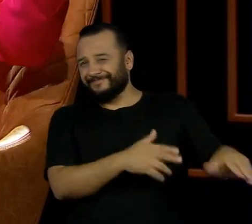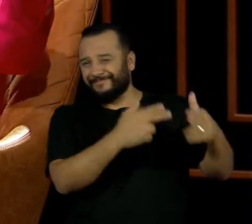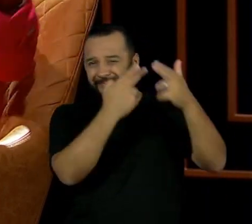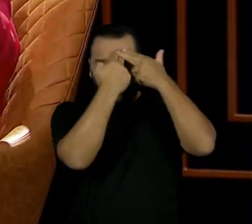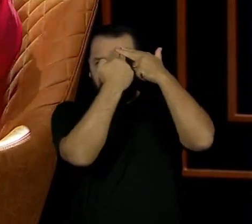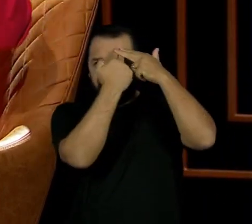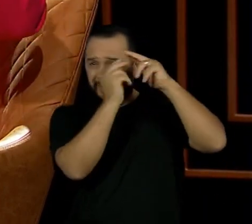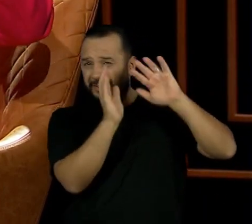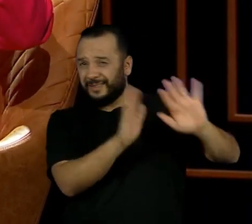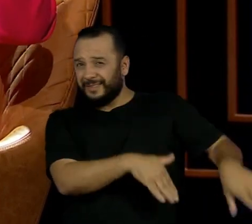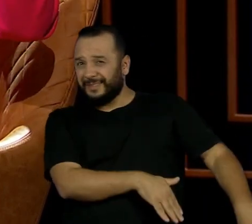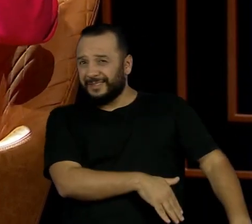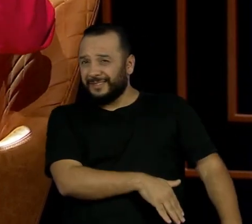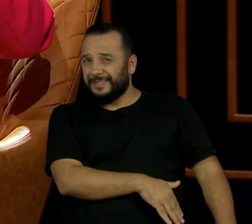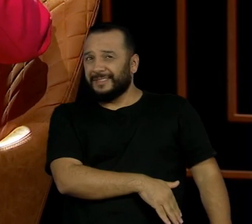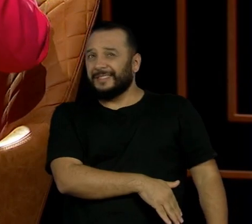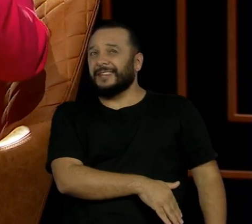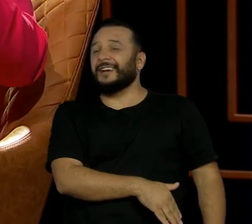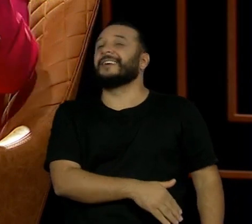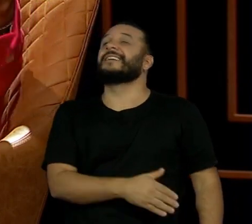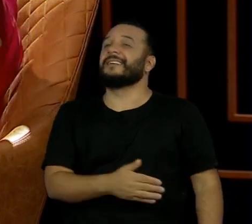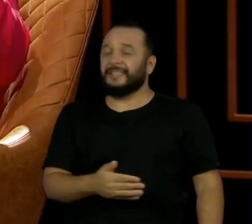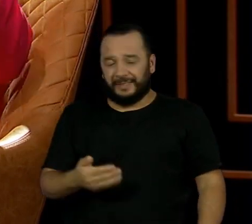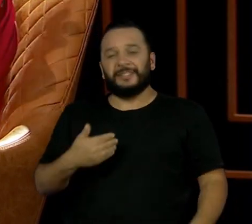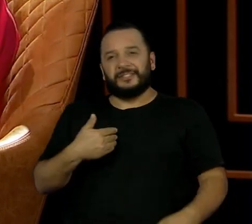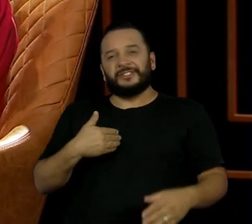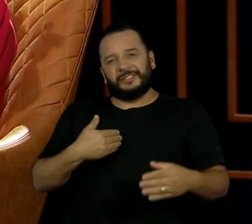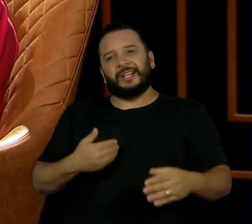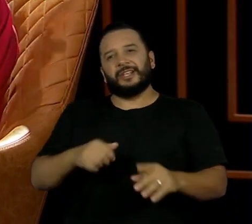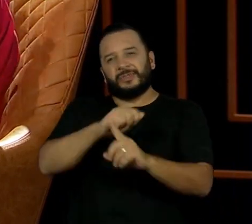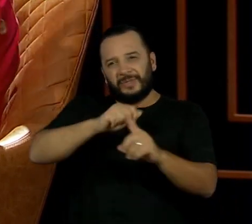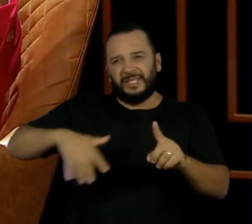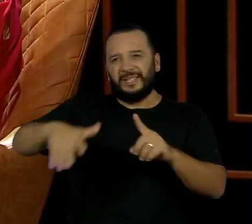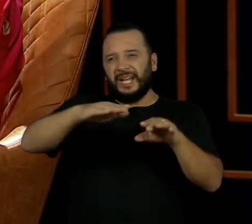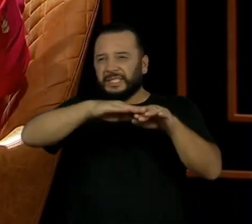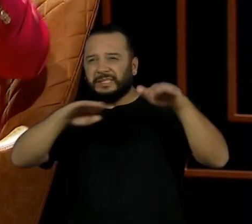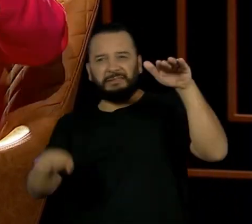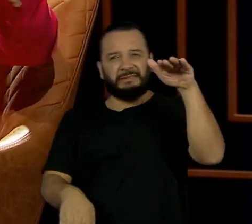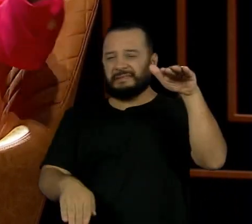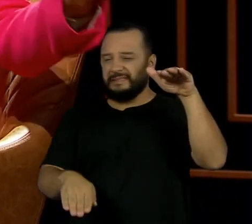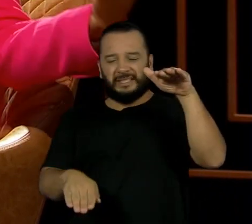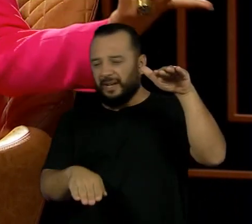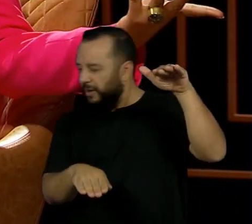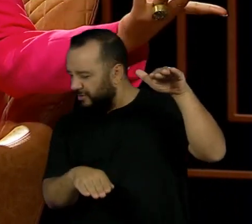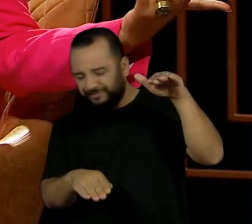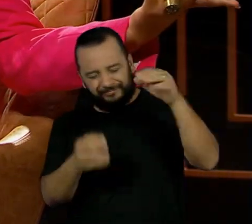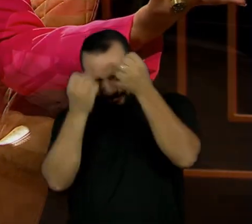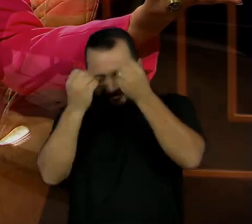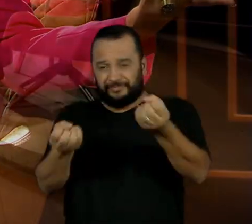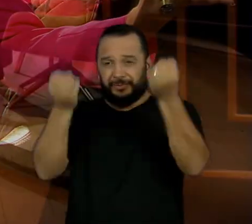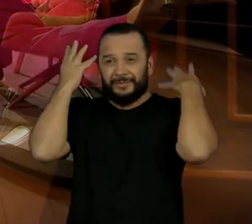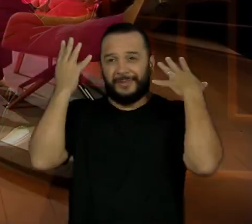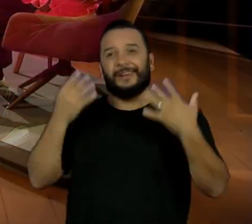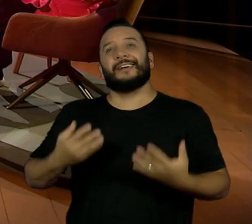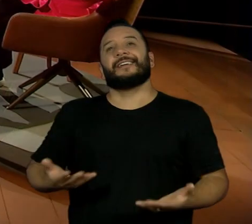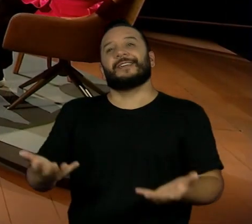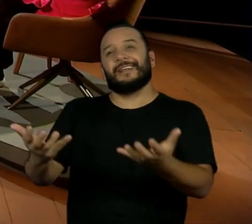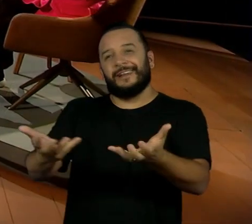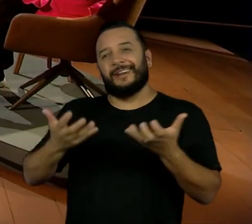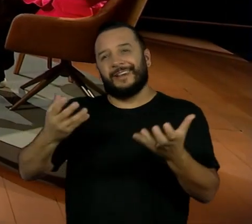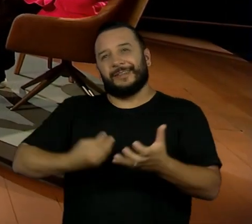dor. Adeus mundo desigual, não vale a pena lembrar, todo mundo quer